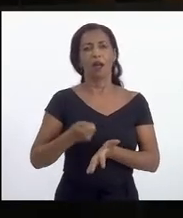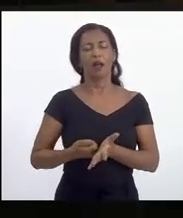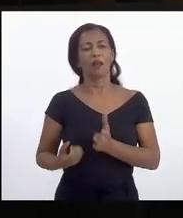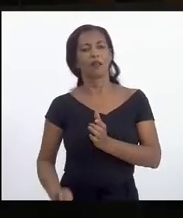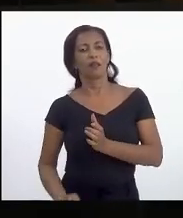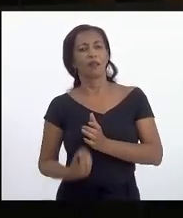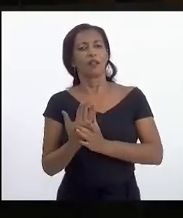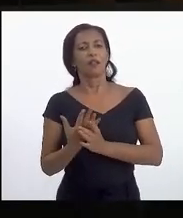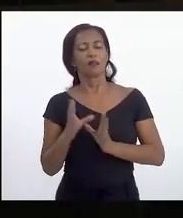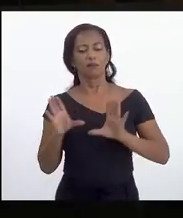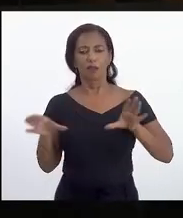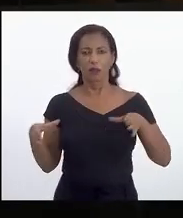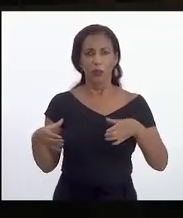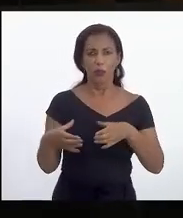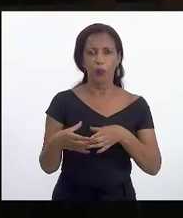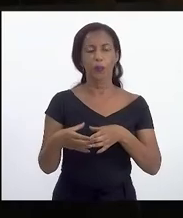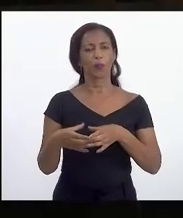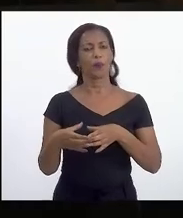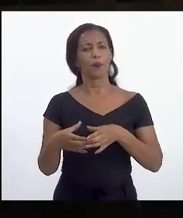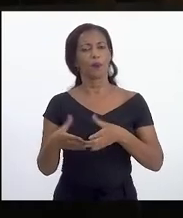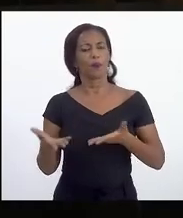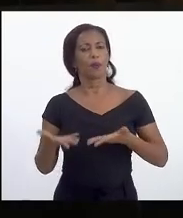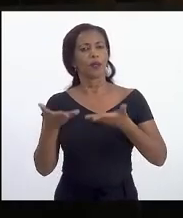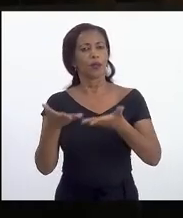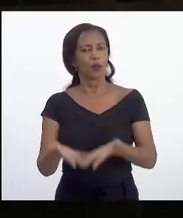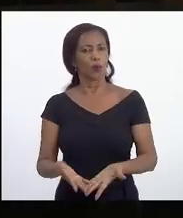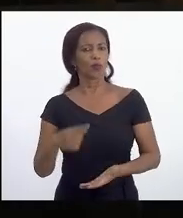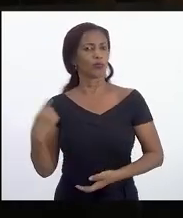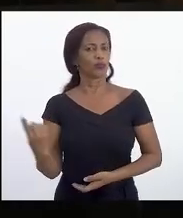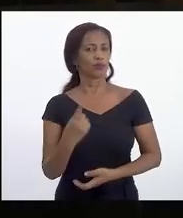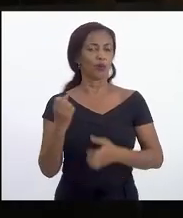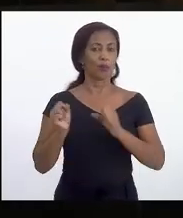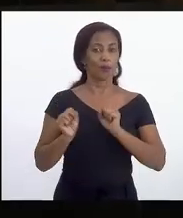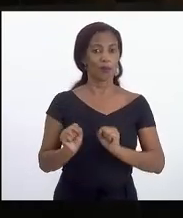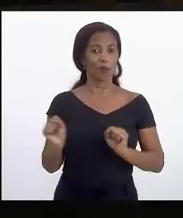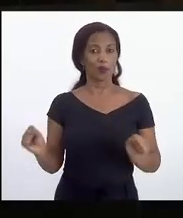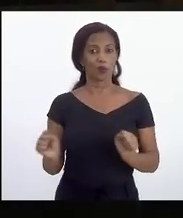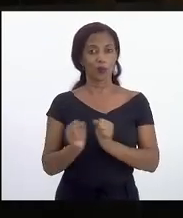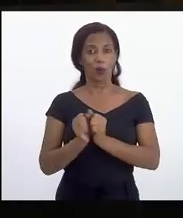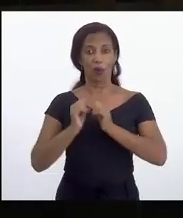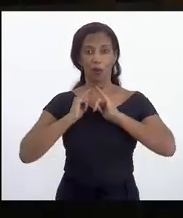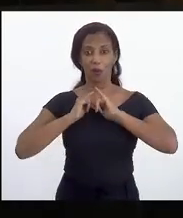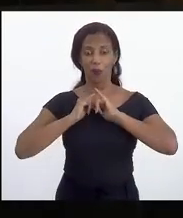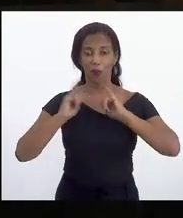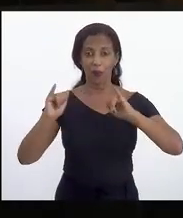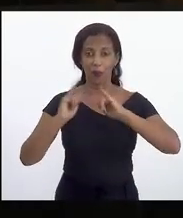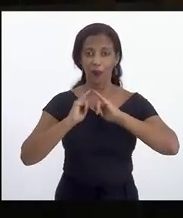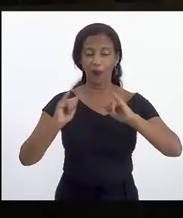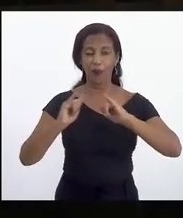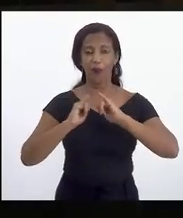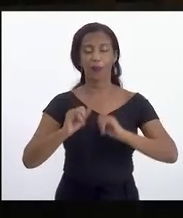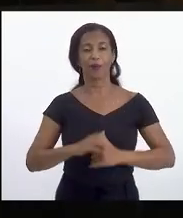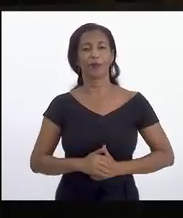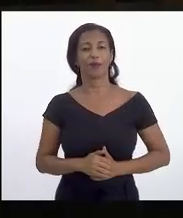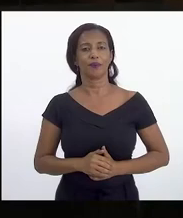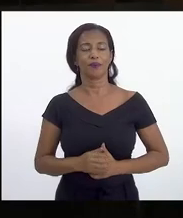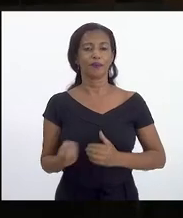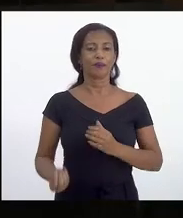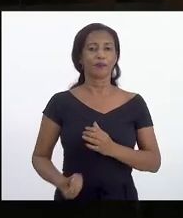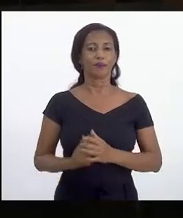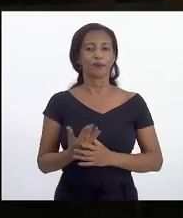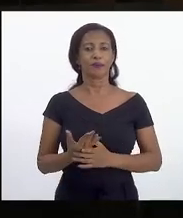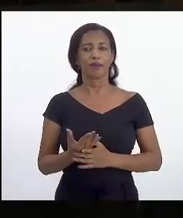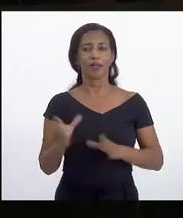desta governança para que hoje nós pudéssemos estar aqui anunciando a